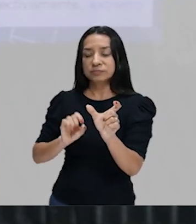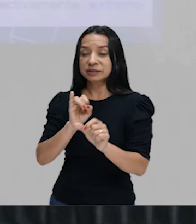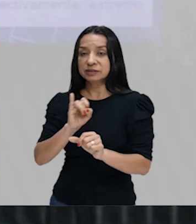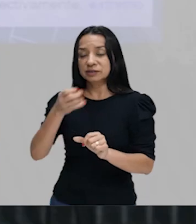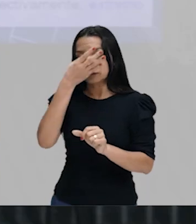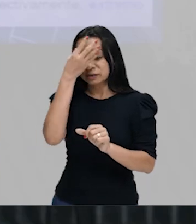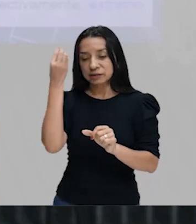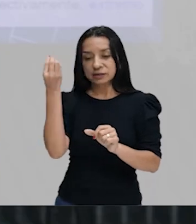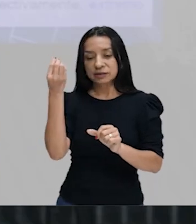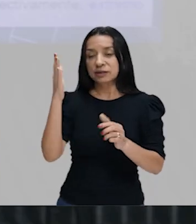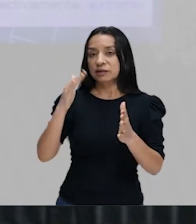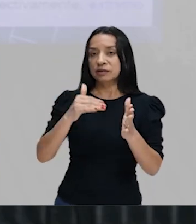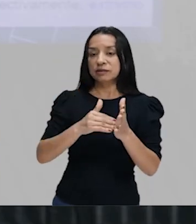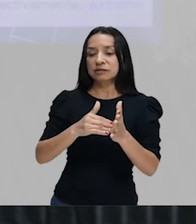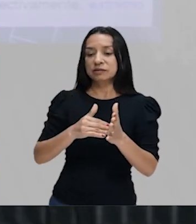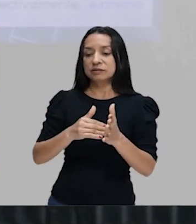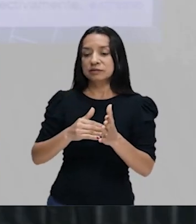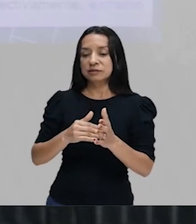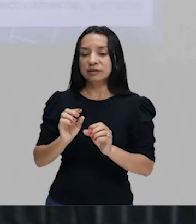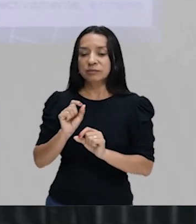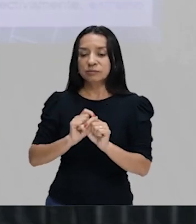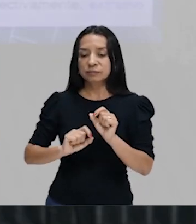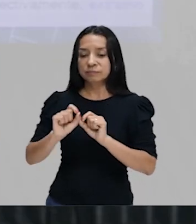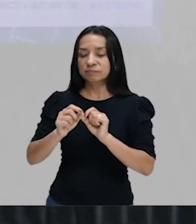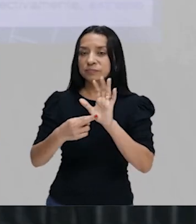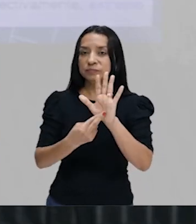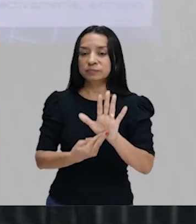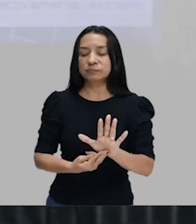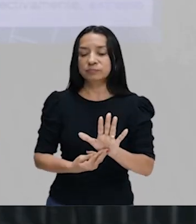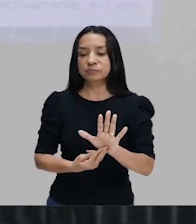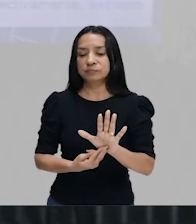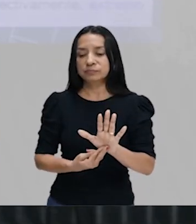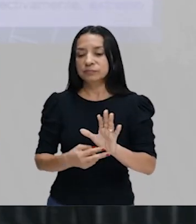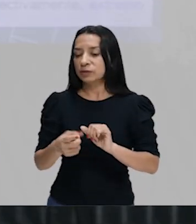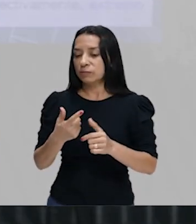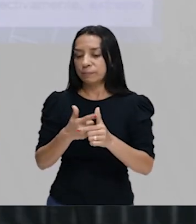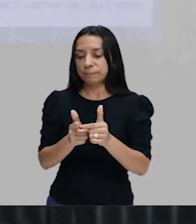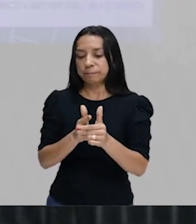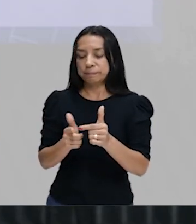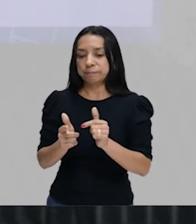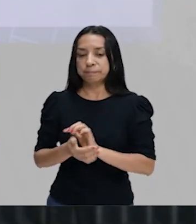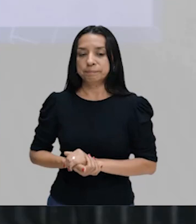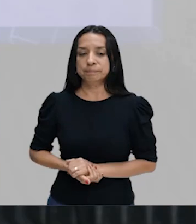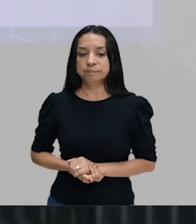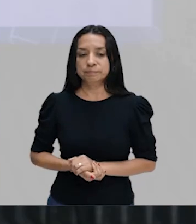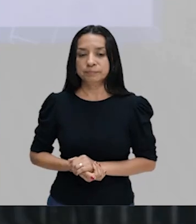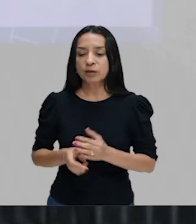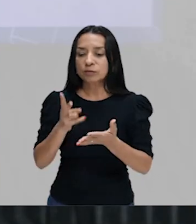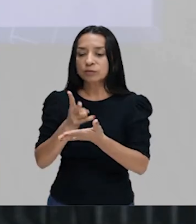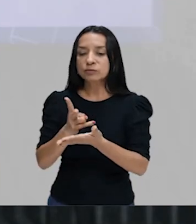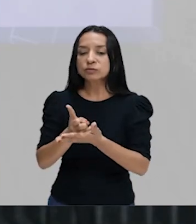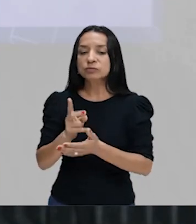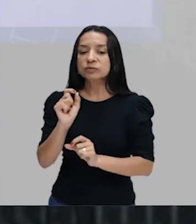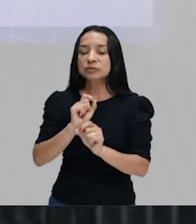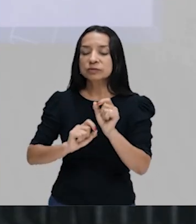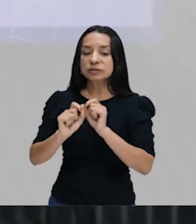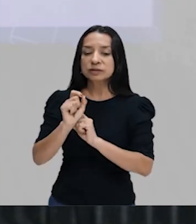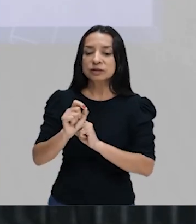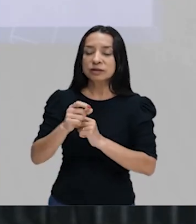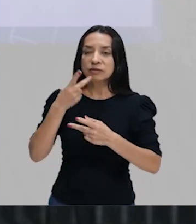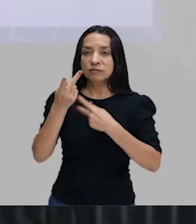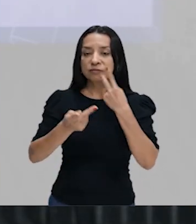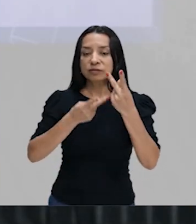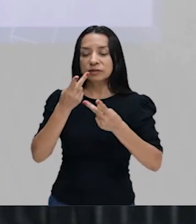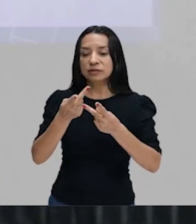esquecer, até então, para efeitos de representação, não vai ser um problema, tá? Continuando aí, nós falaremos agora